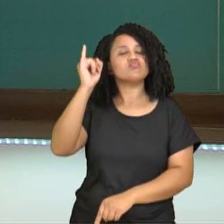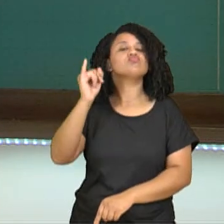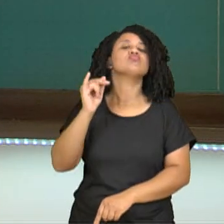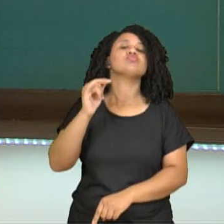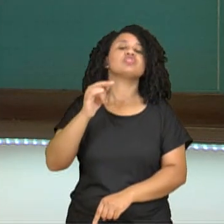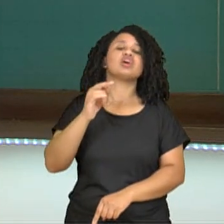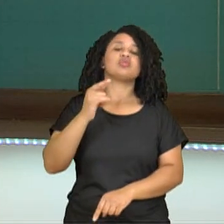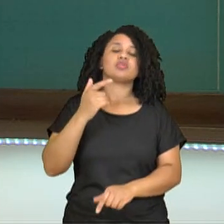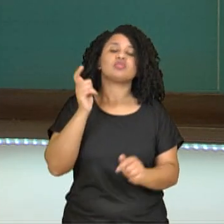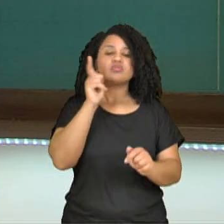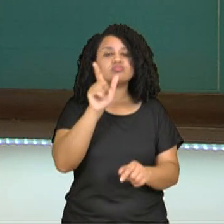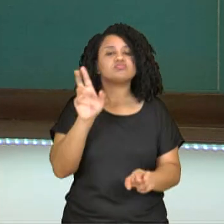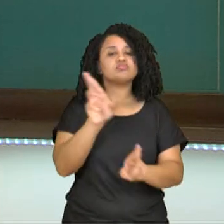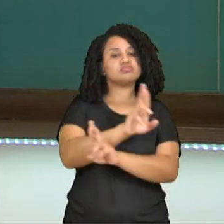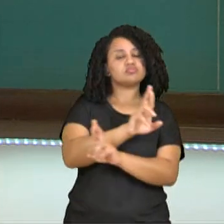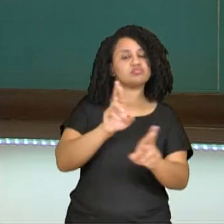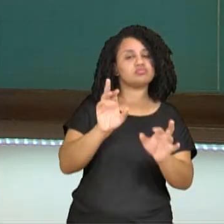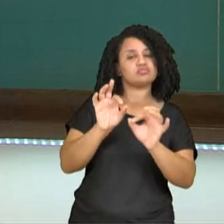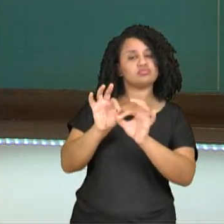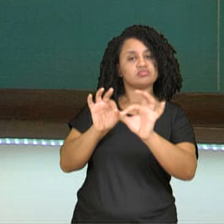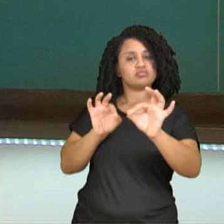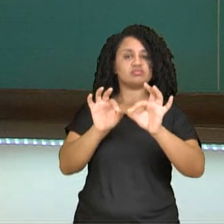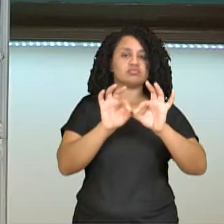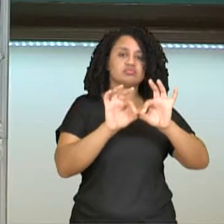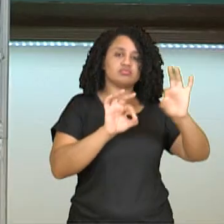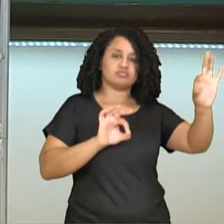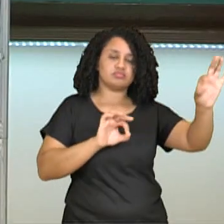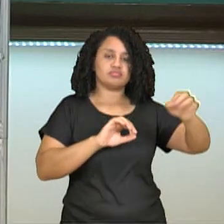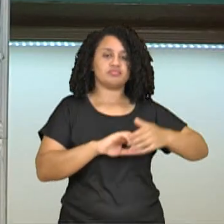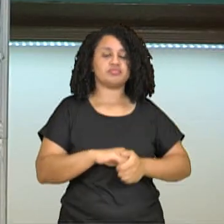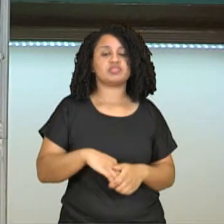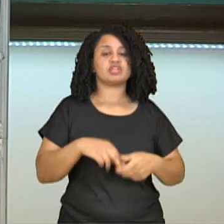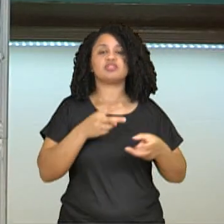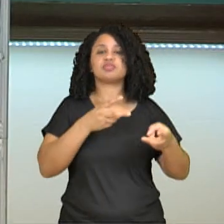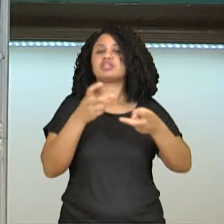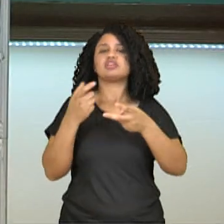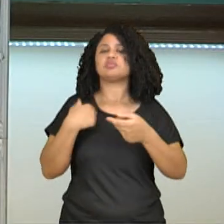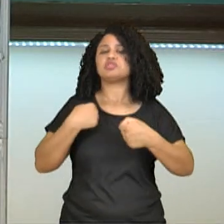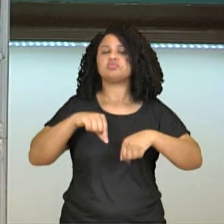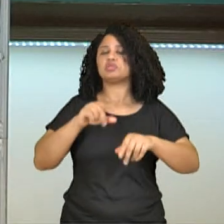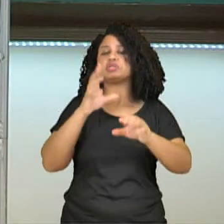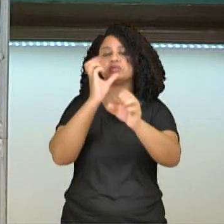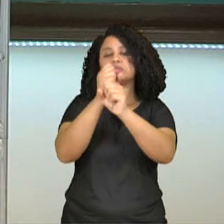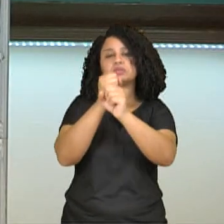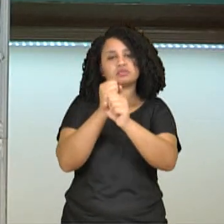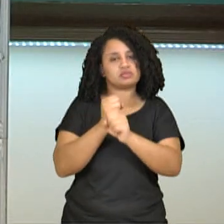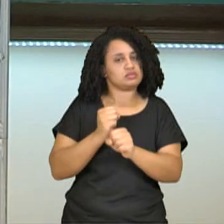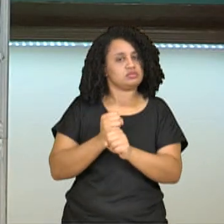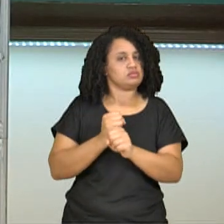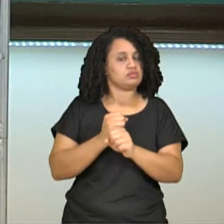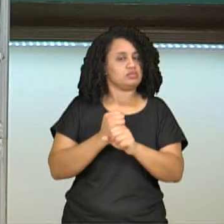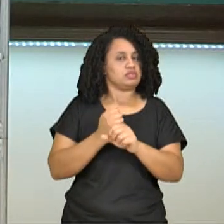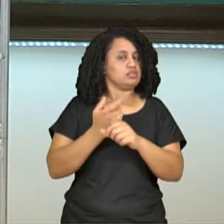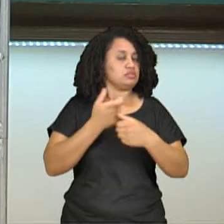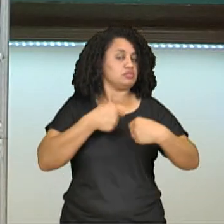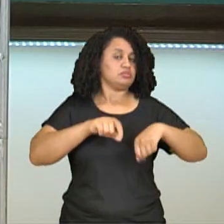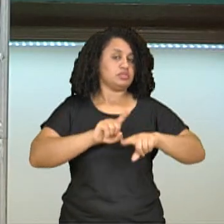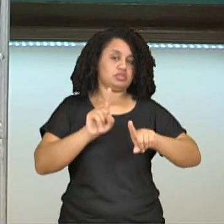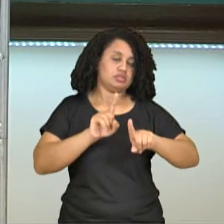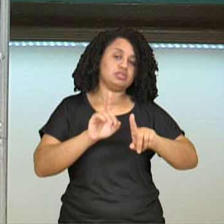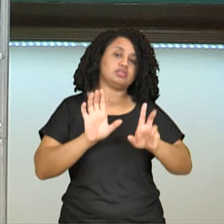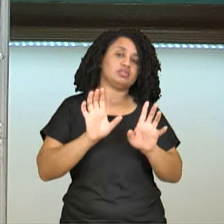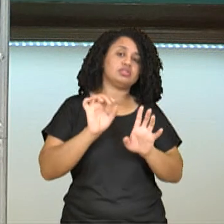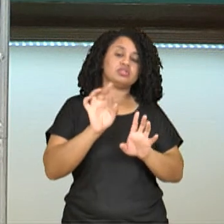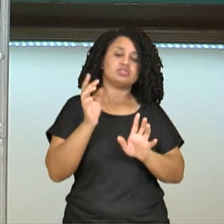para relacionarmos a distância. Perceba que a gente não precisou fazer cálculos, a gente não teve que fazer muitos cálculos, nós